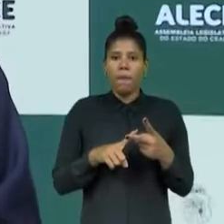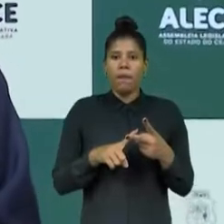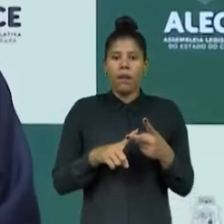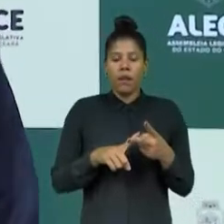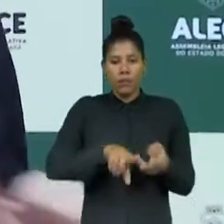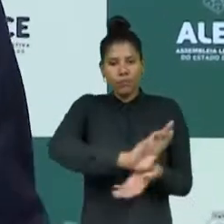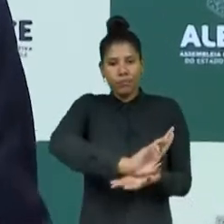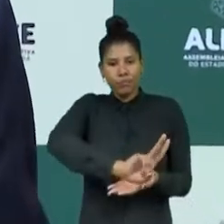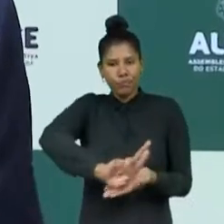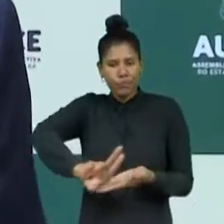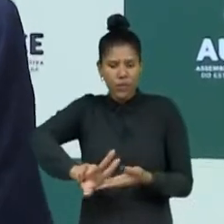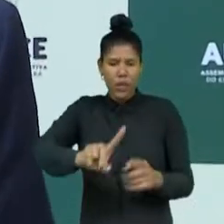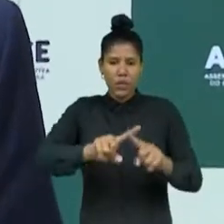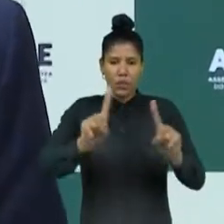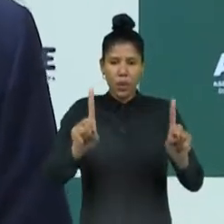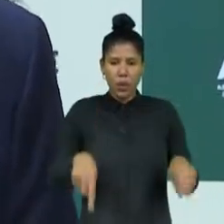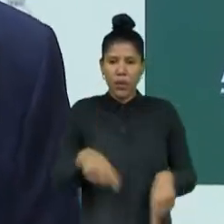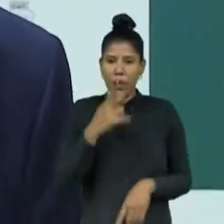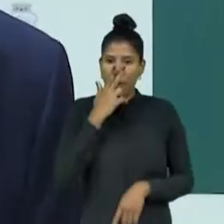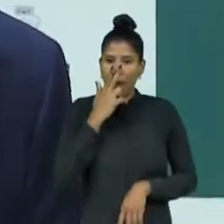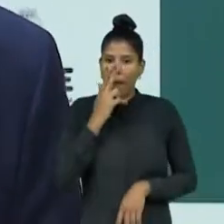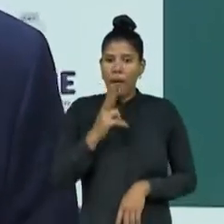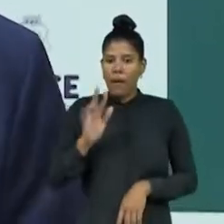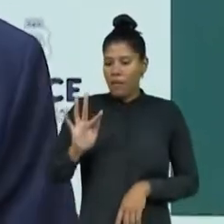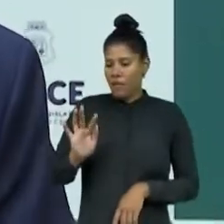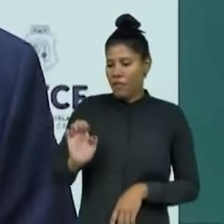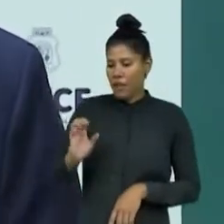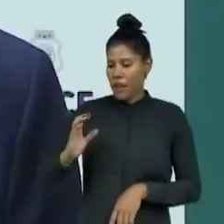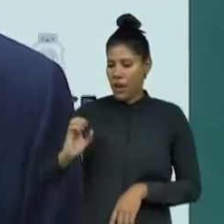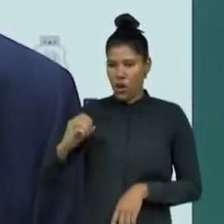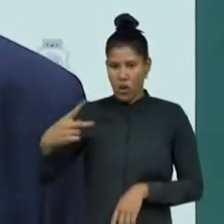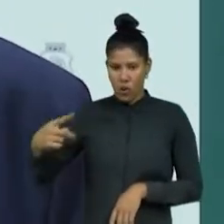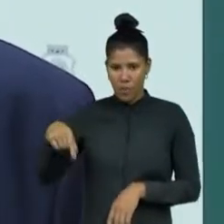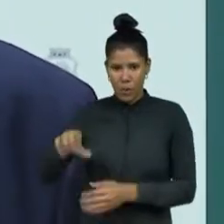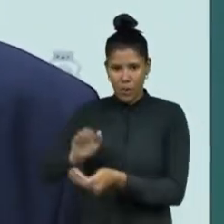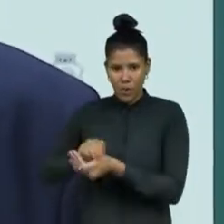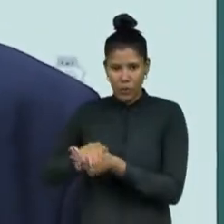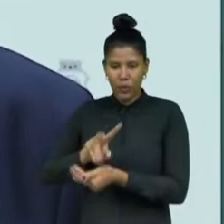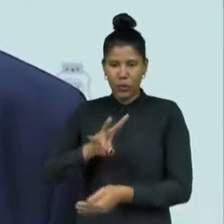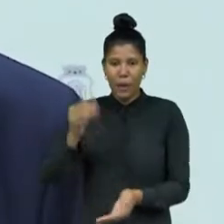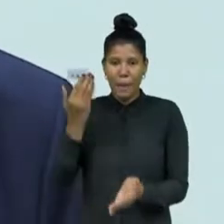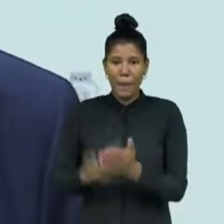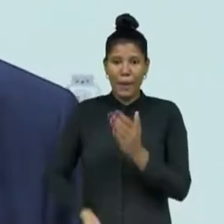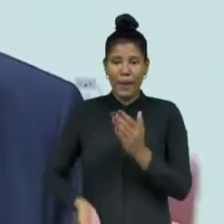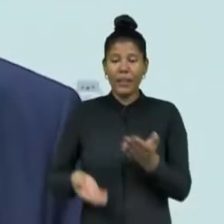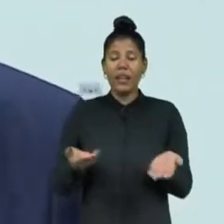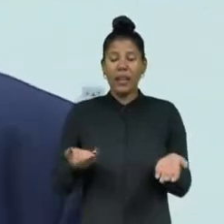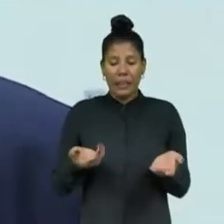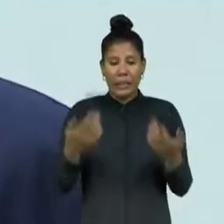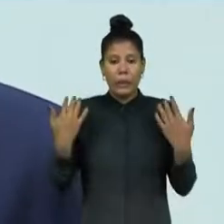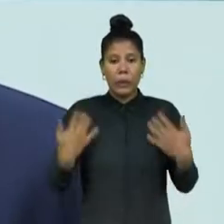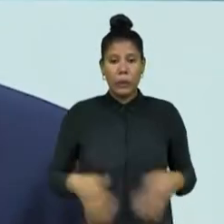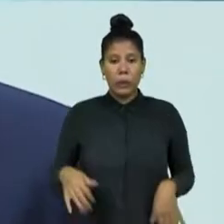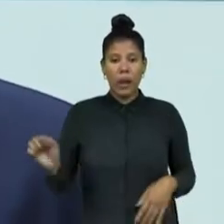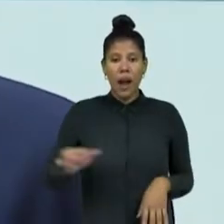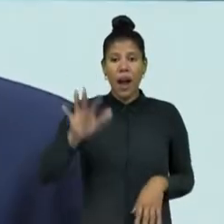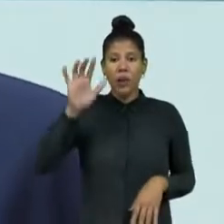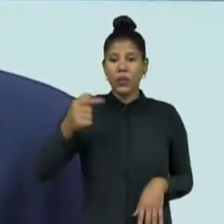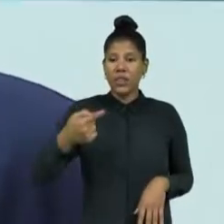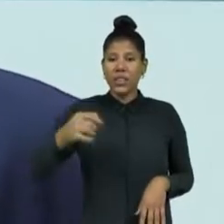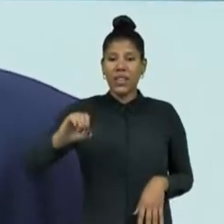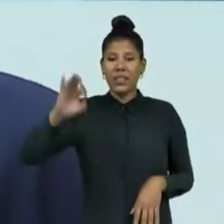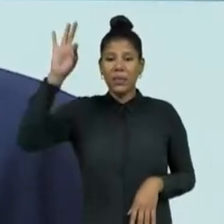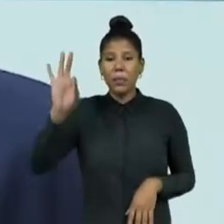de receber, nos próximos 6 meses, 252 milhões de reais, o que representa 70% do